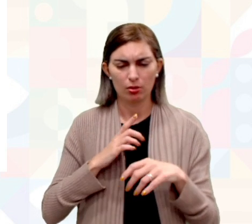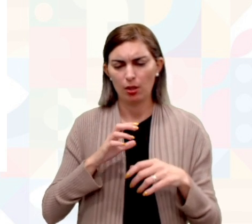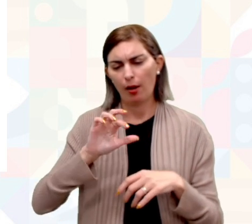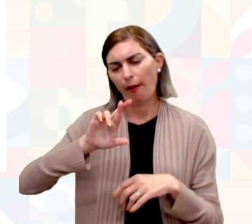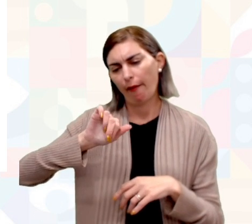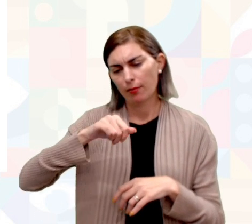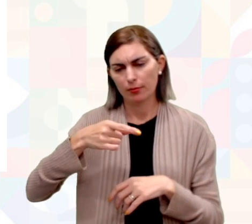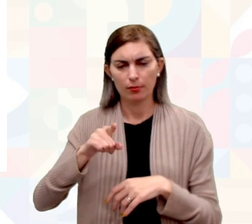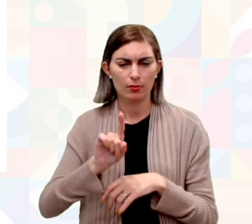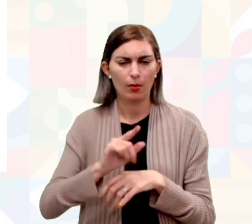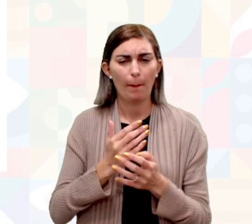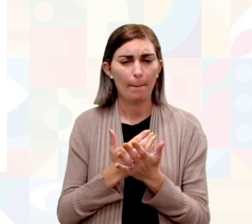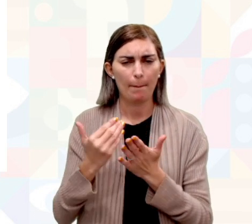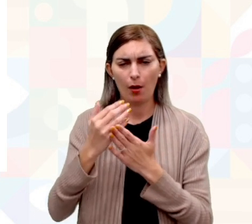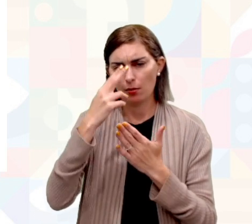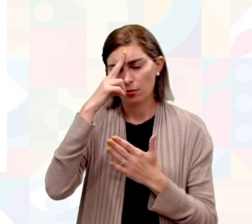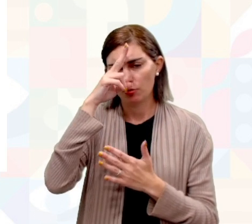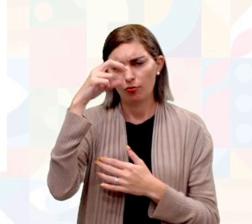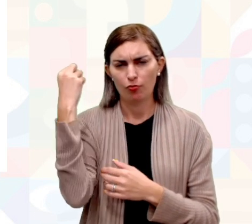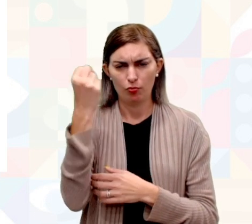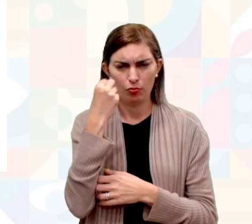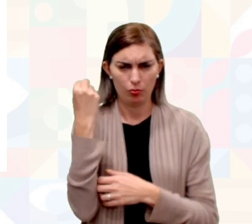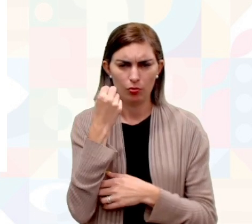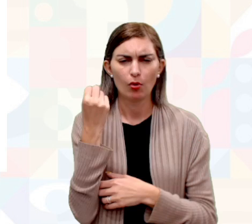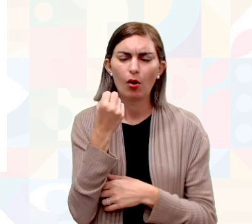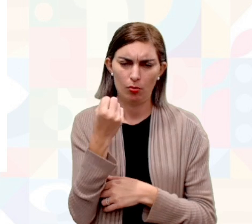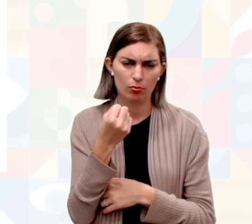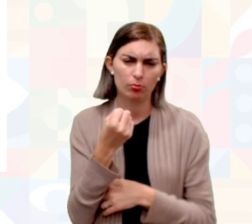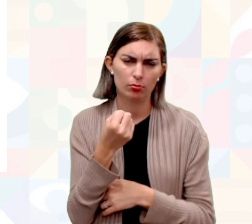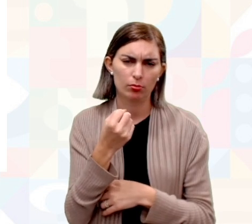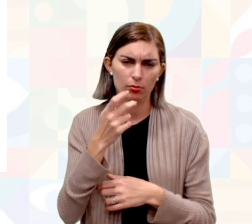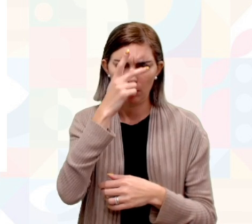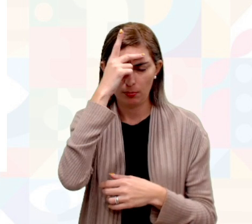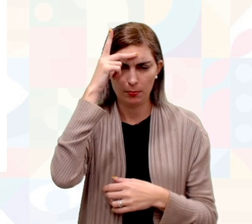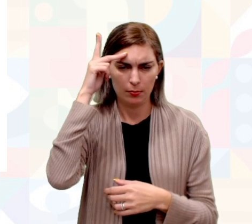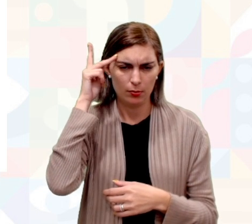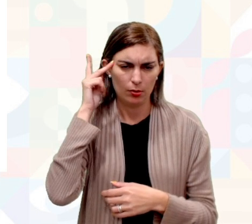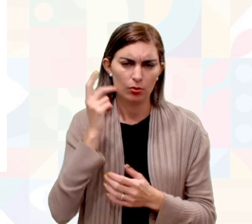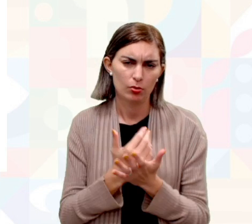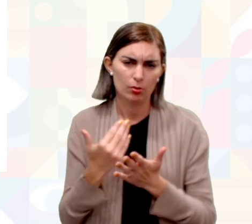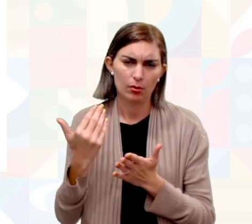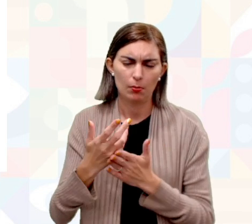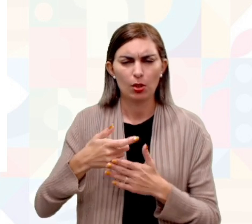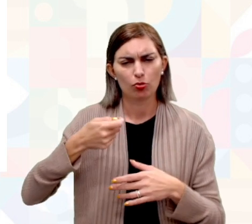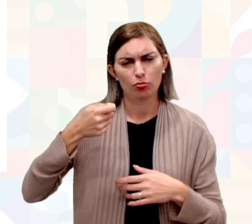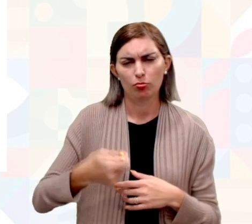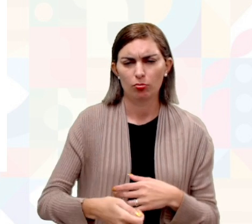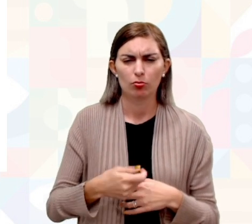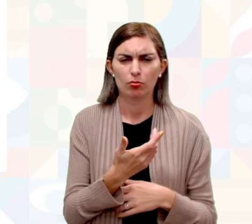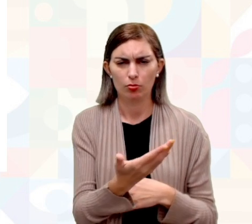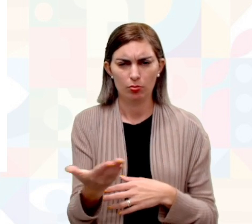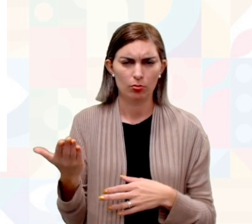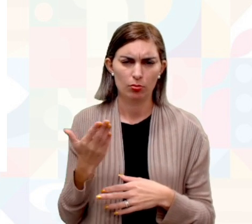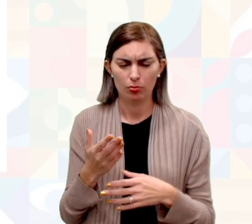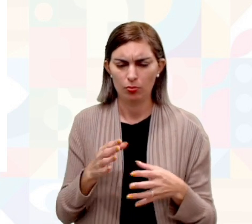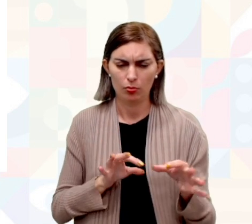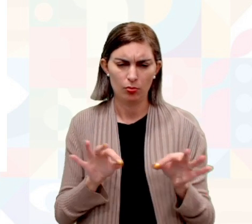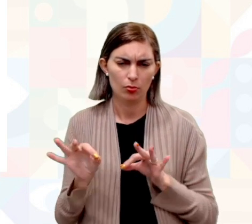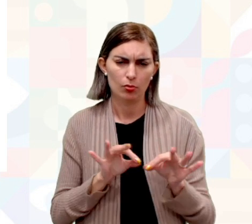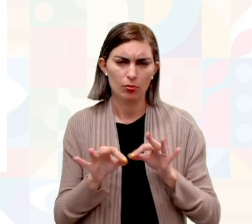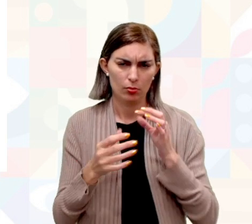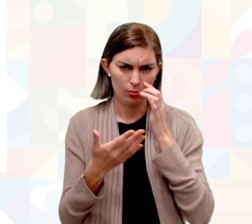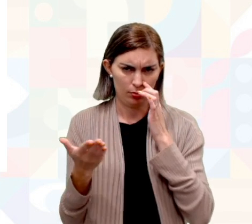reação mais grave numa questão de intoxicação que uma pessoa que seja mais resistente a manuseio daquele